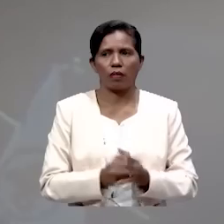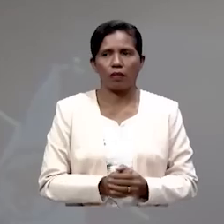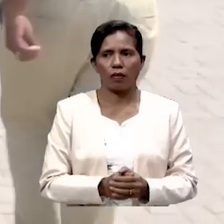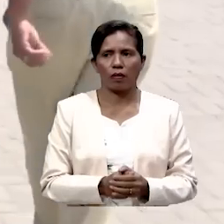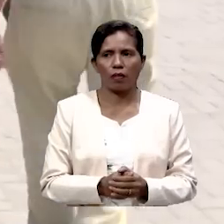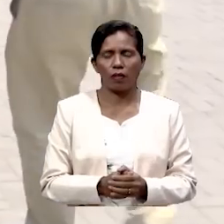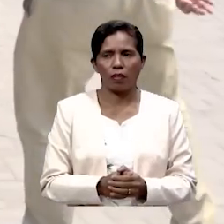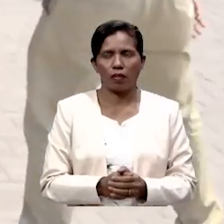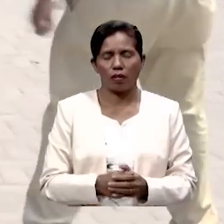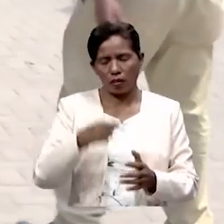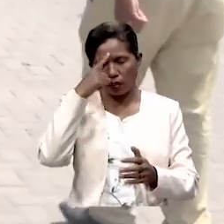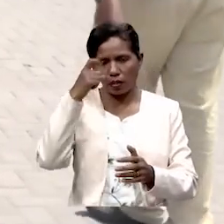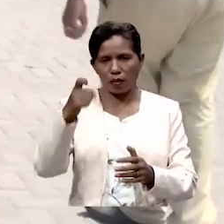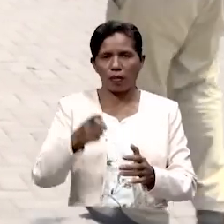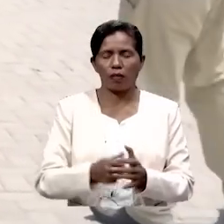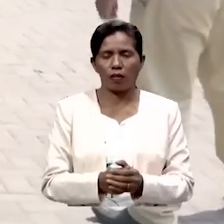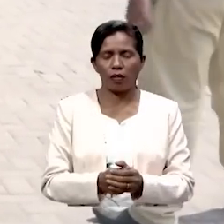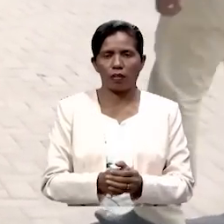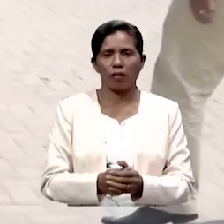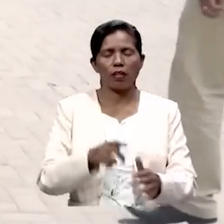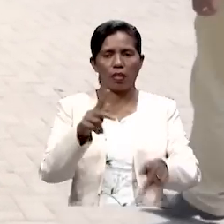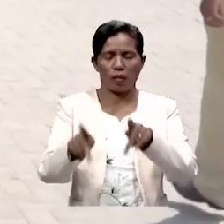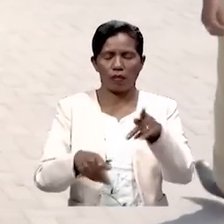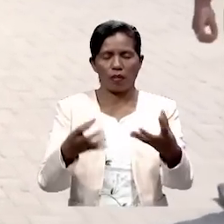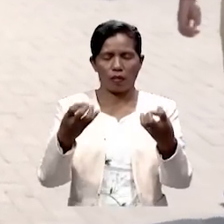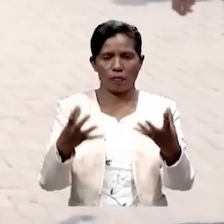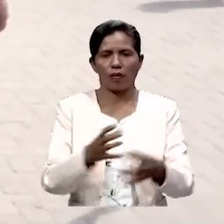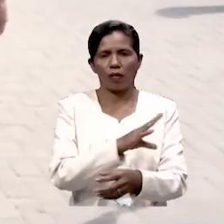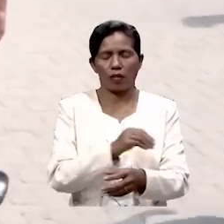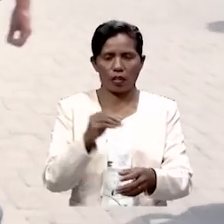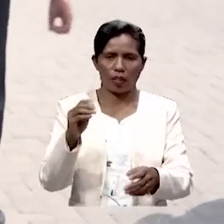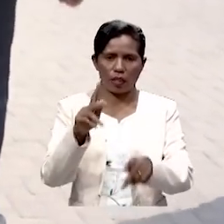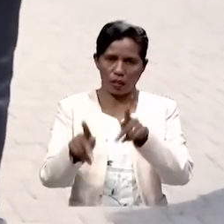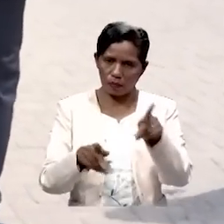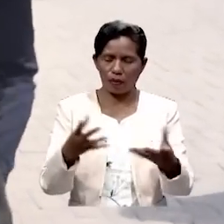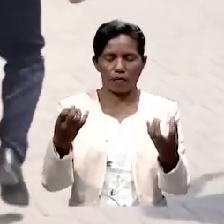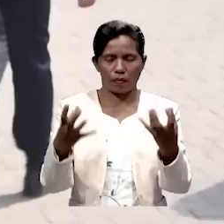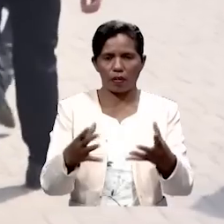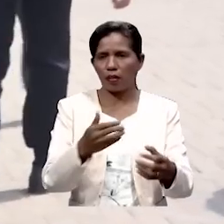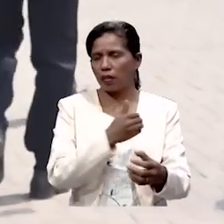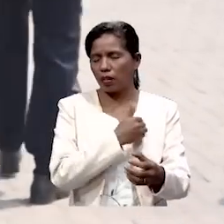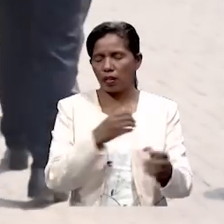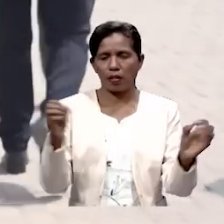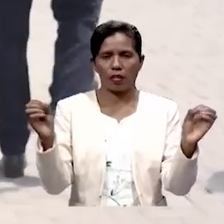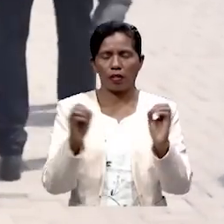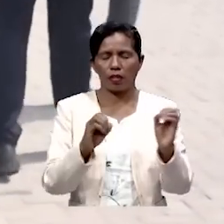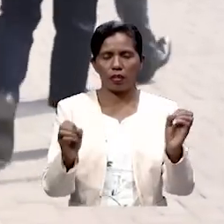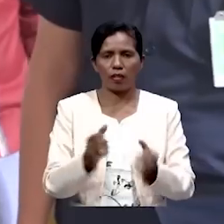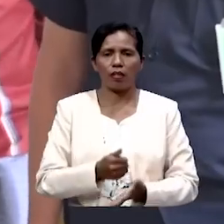lamento porque tem muitas pessoas, multidão de pessoas que chegaram muito cedo